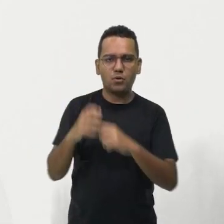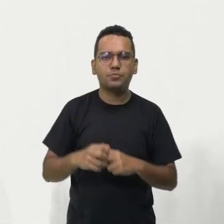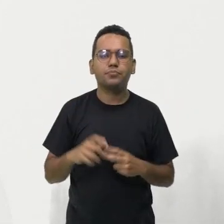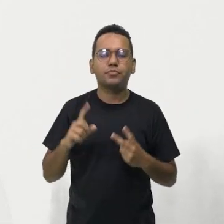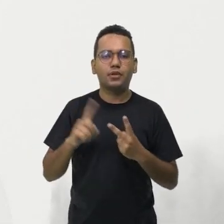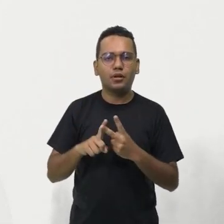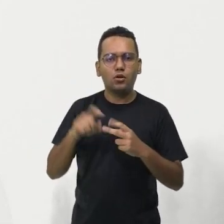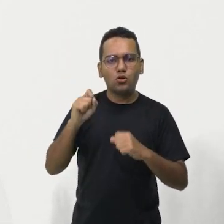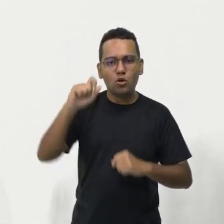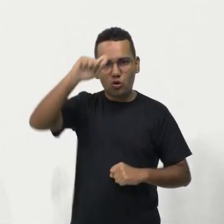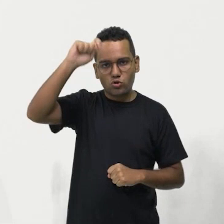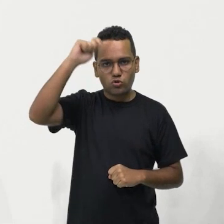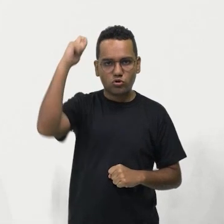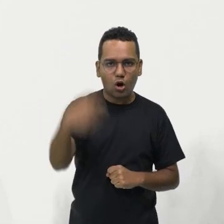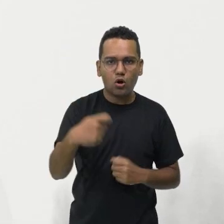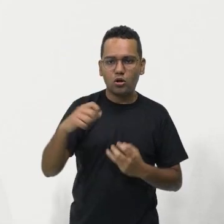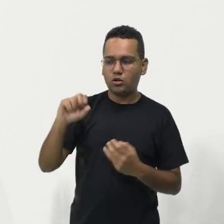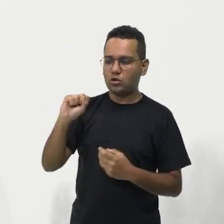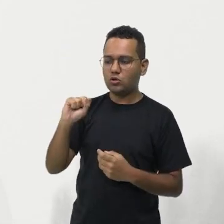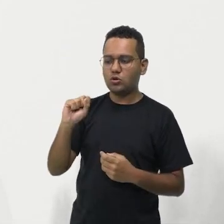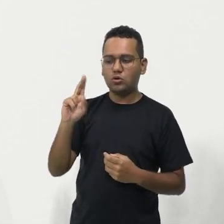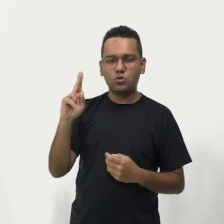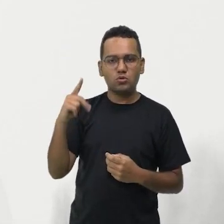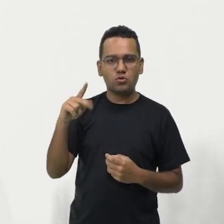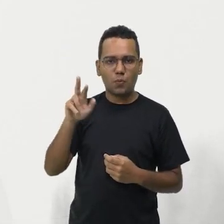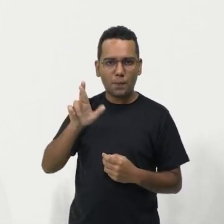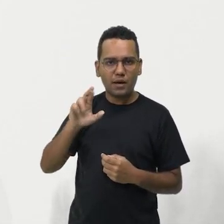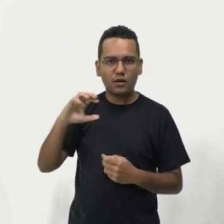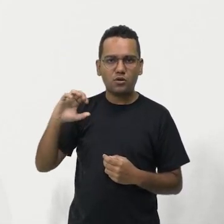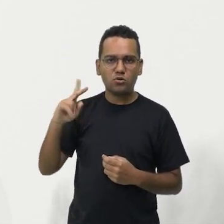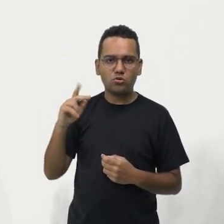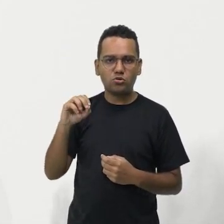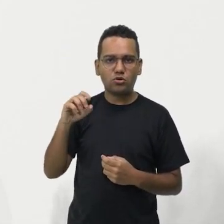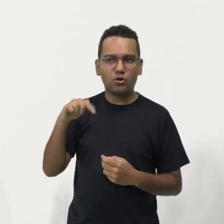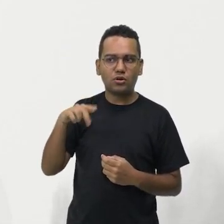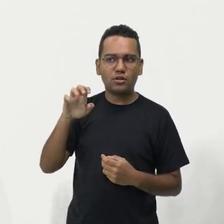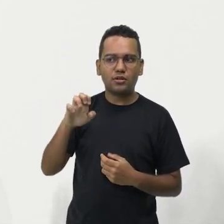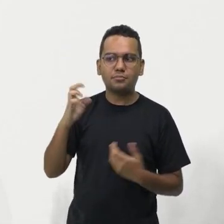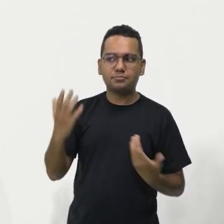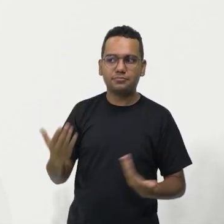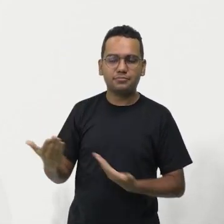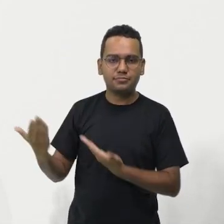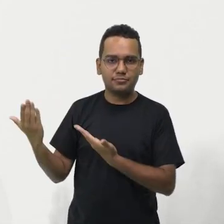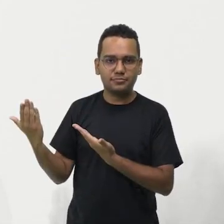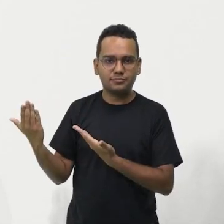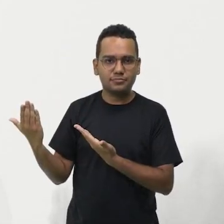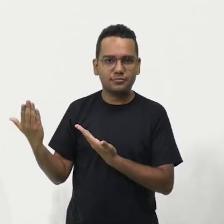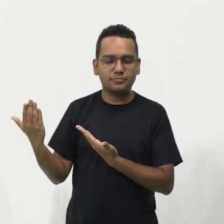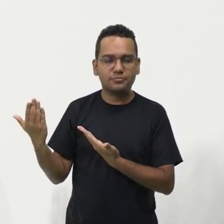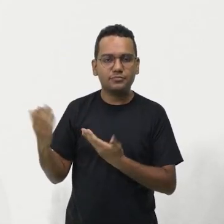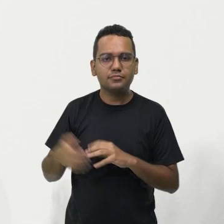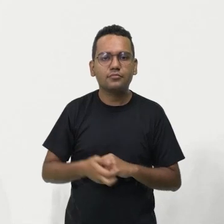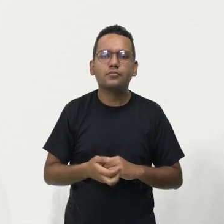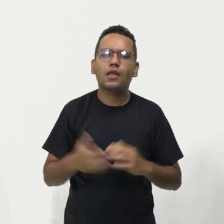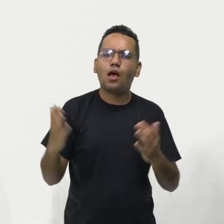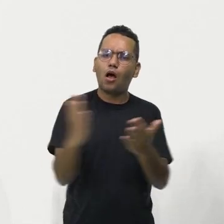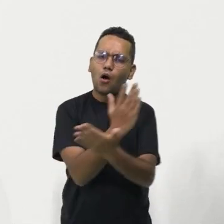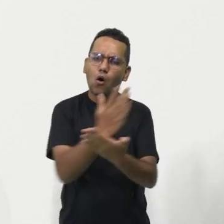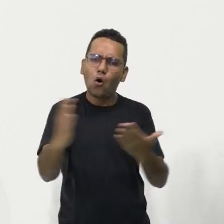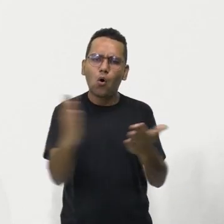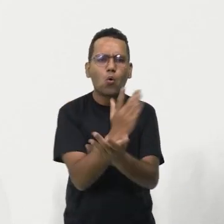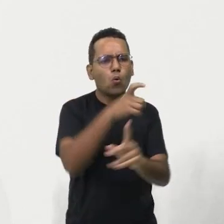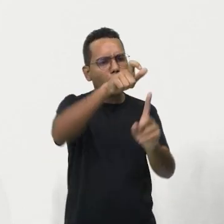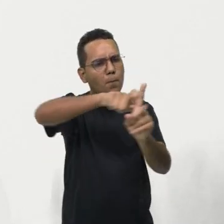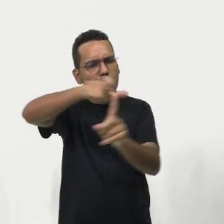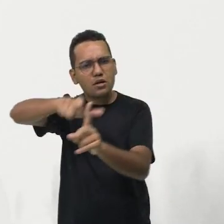Super Choque, herói da Milestone Comics, e Raiden, do jogo Mortal Kombat, são alguns